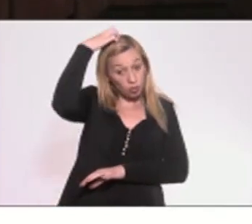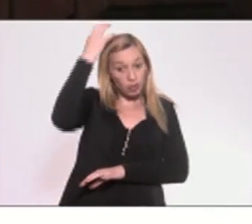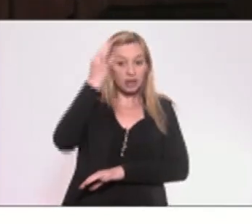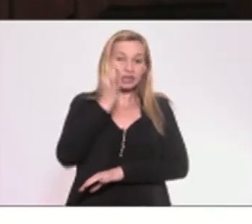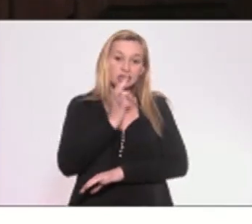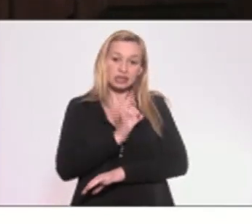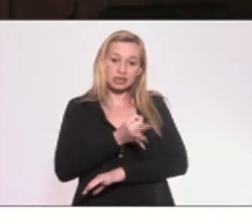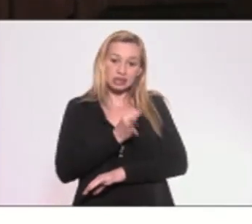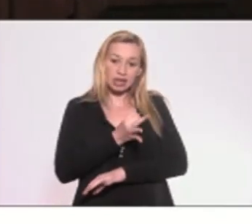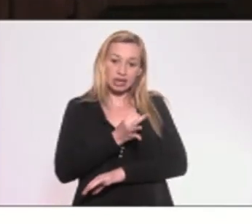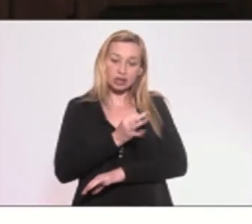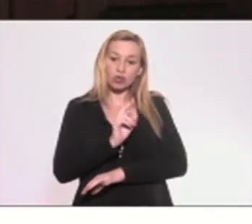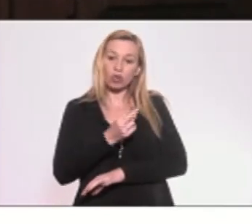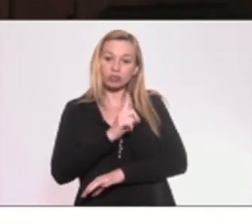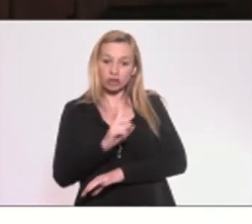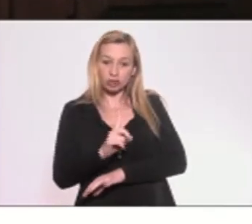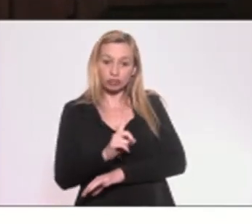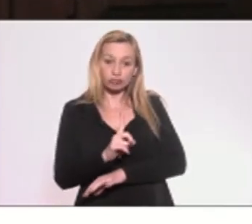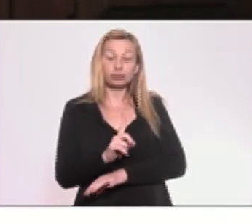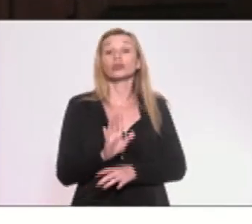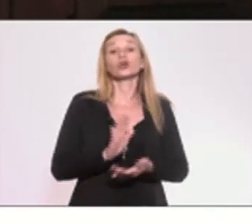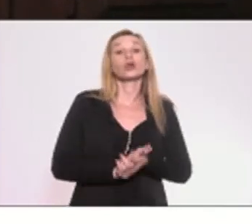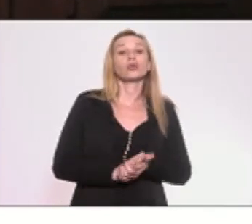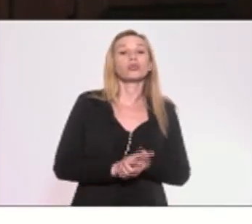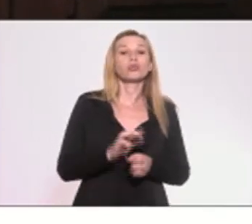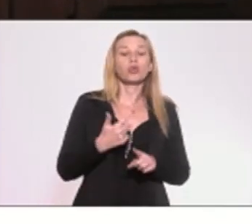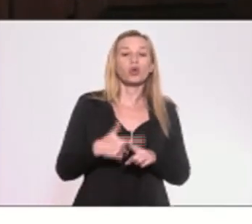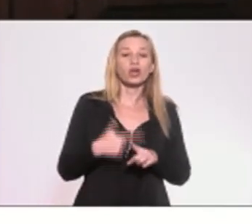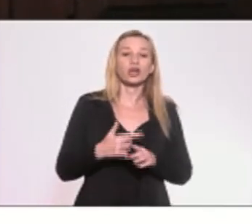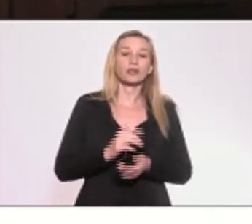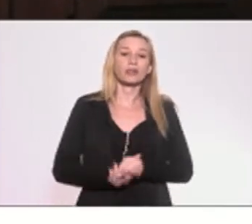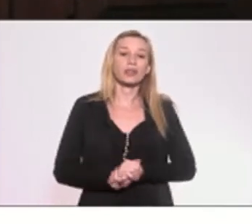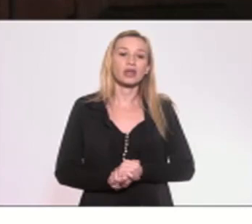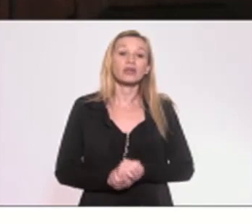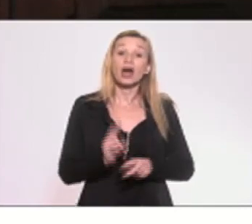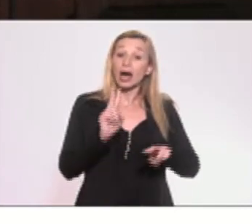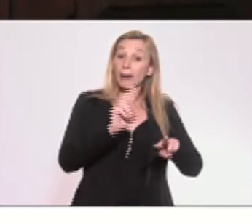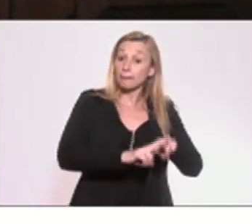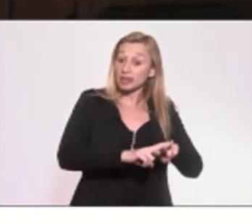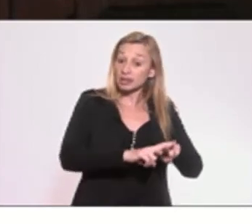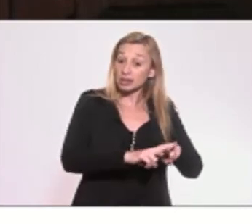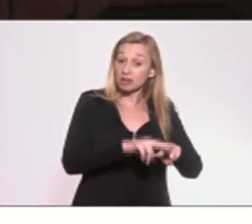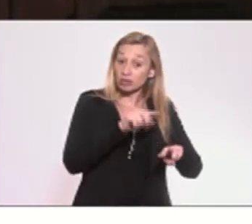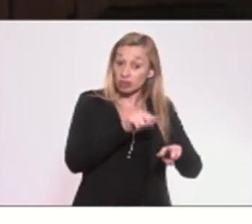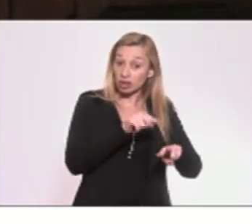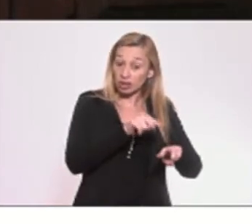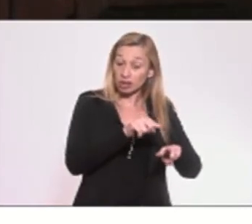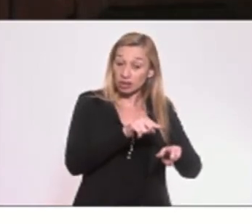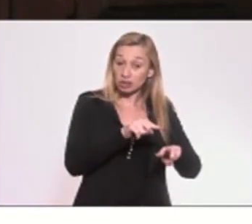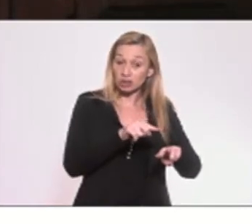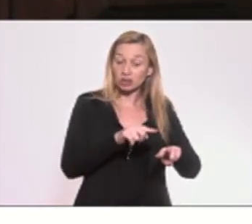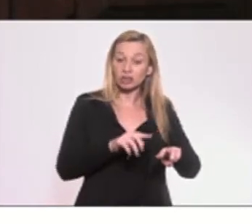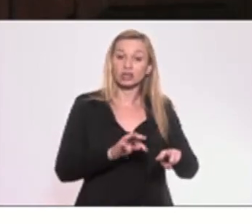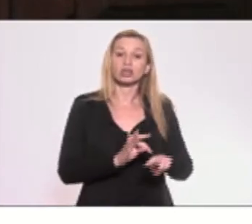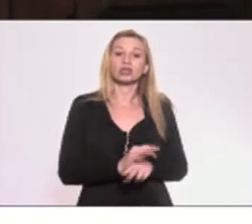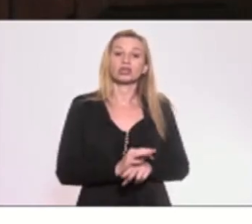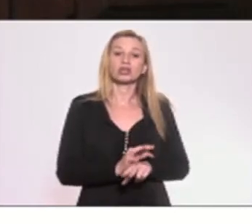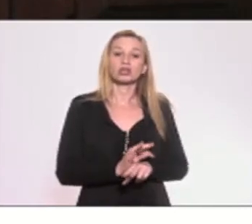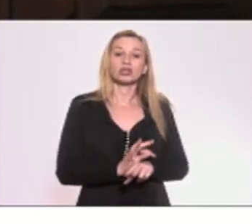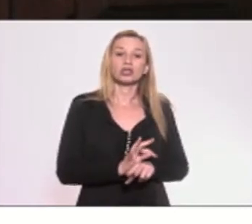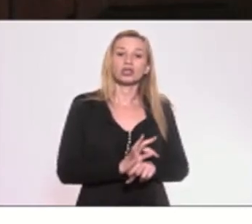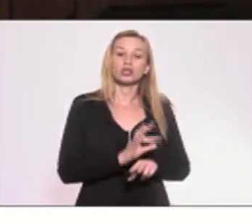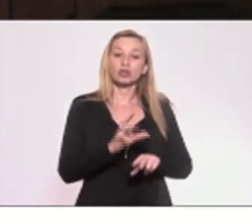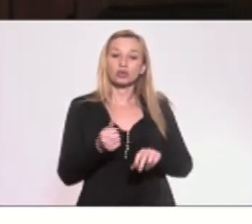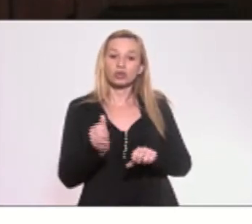Poder Judiciário. Isso porque a decretação da prisão preventiva e das medidas cautelares